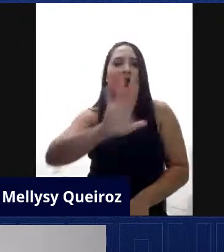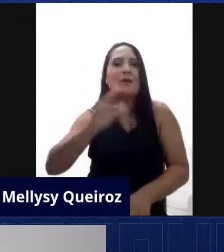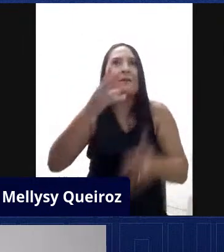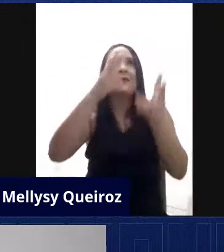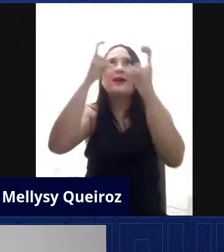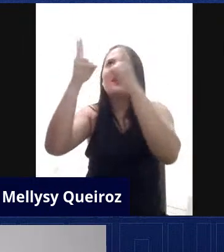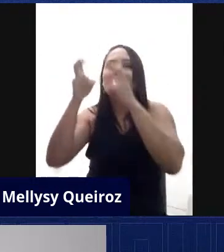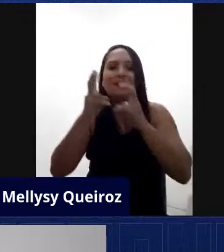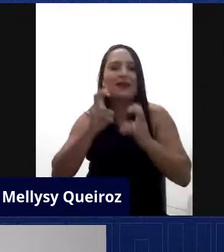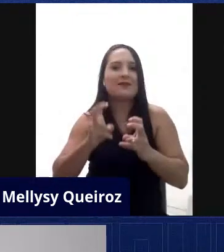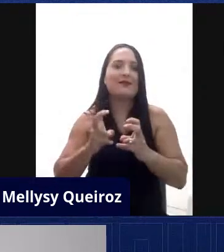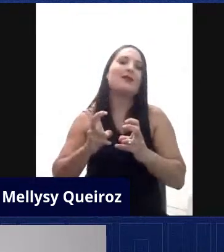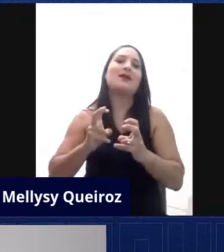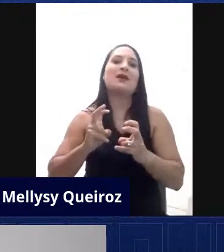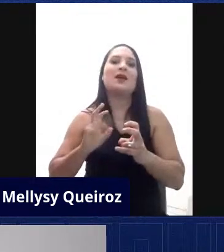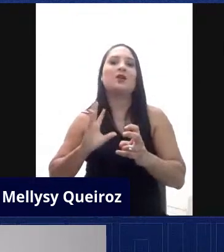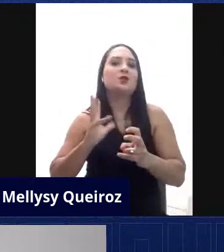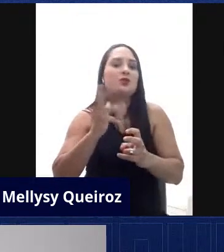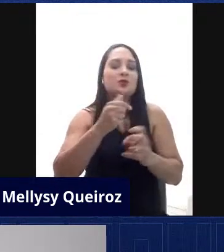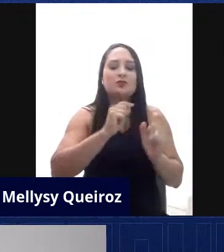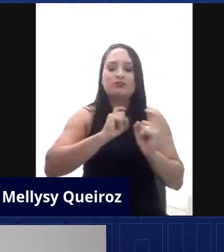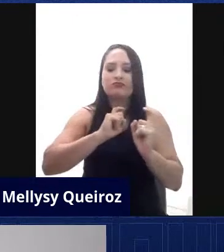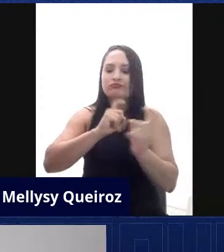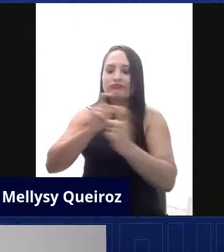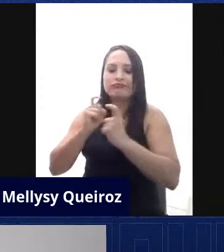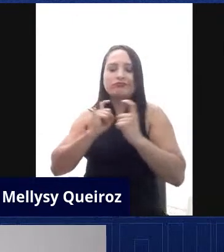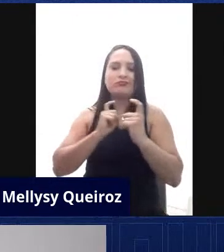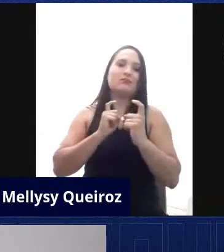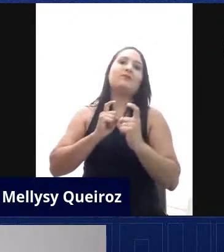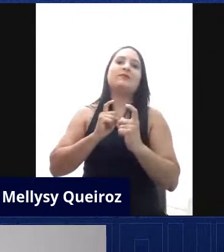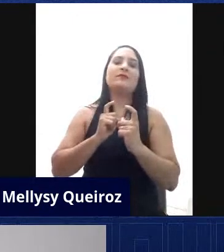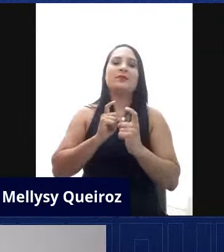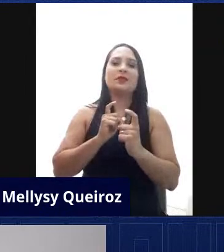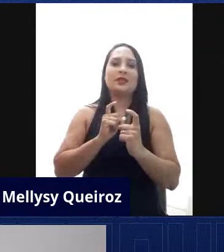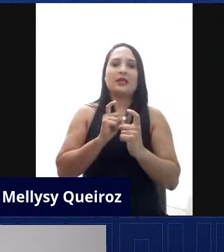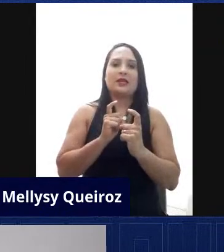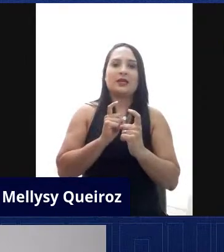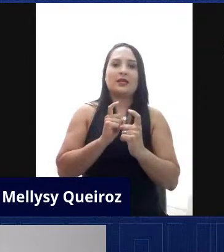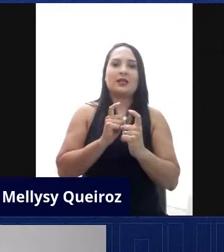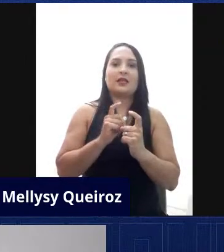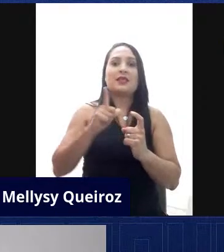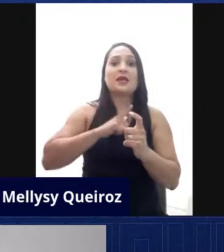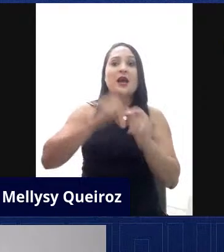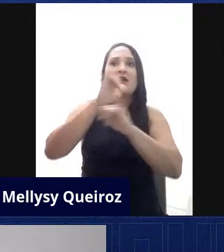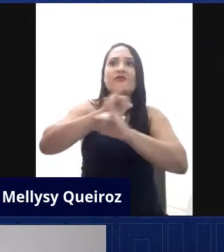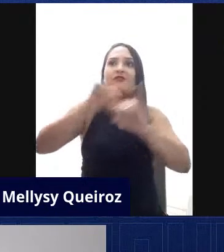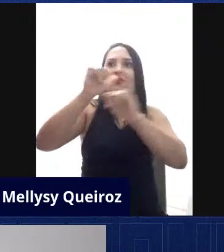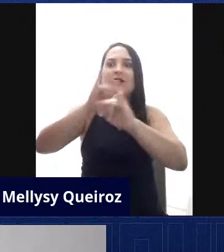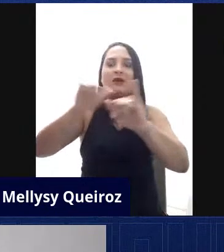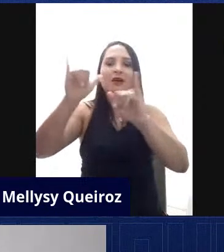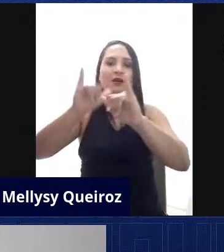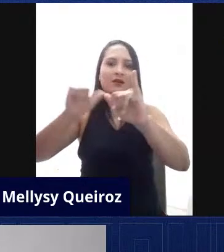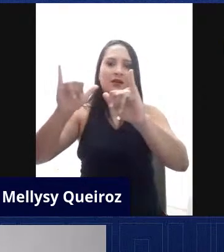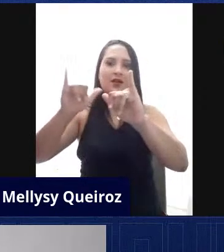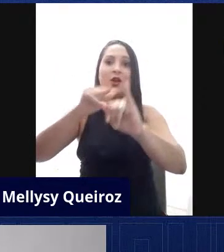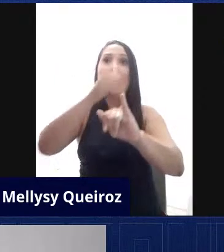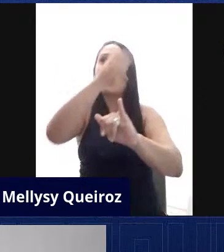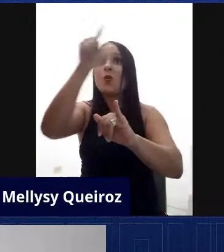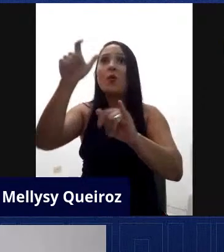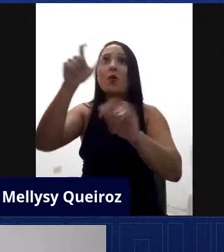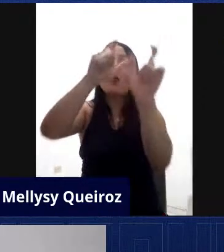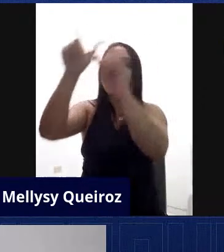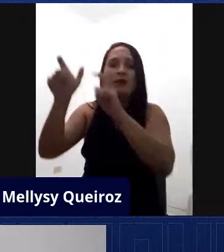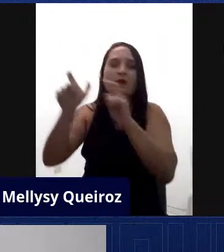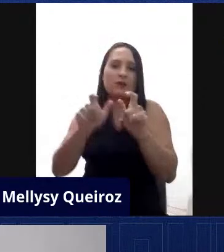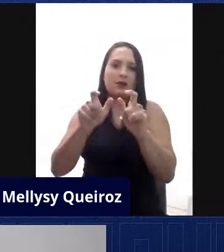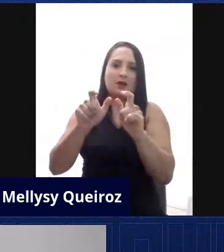tudo que havia sido discutido e que estava sendo, digamos assim, divulgado a partir da campanha em outros ambientes, em